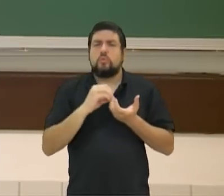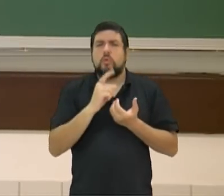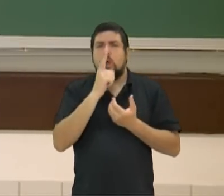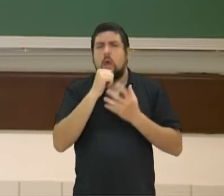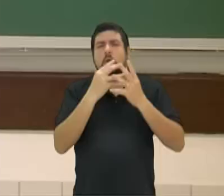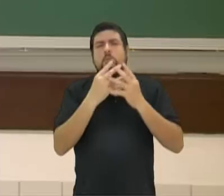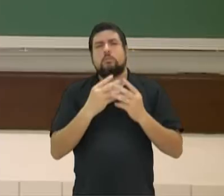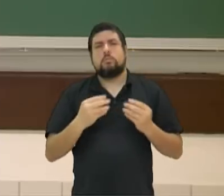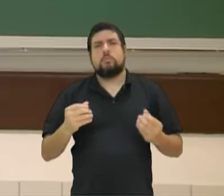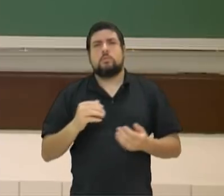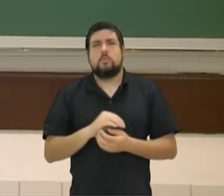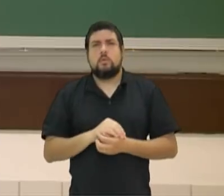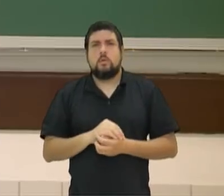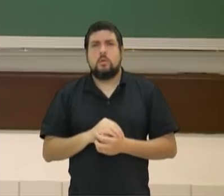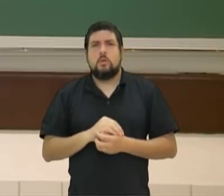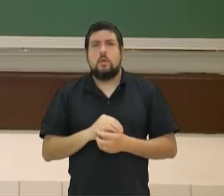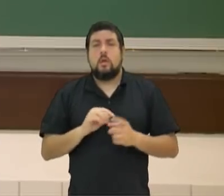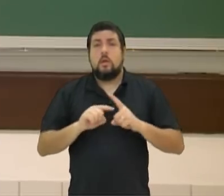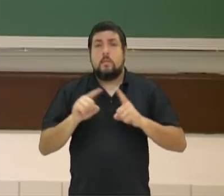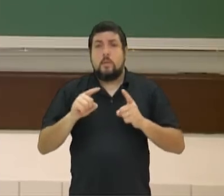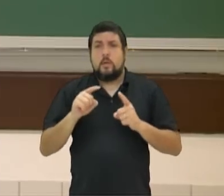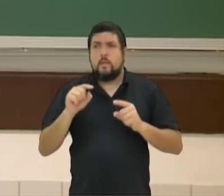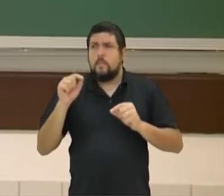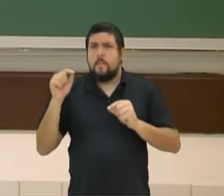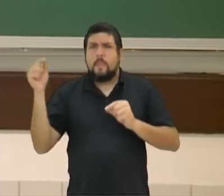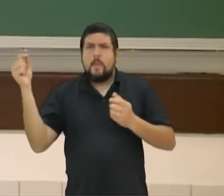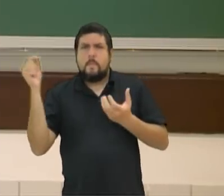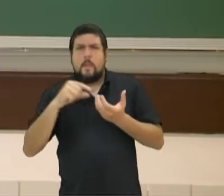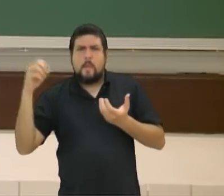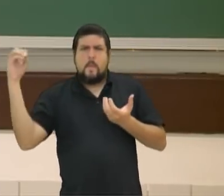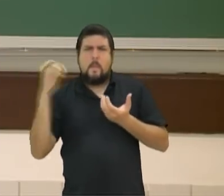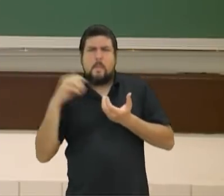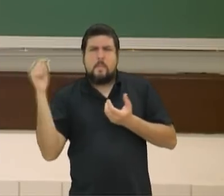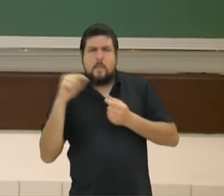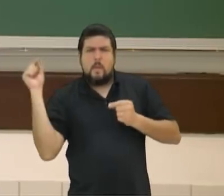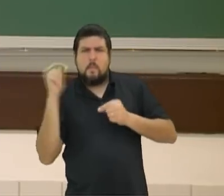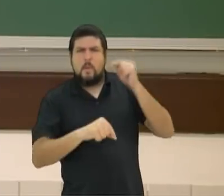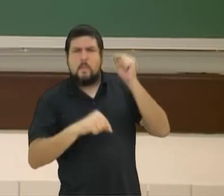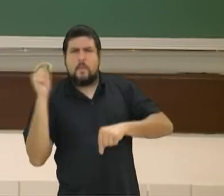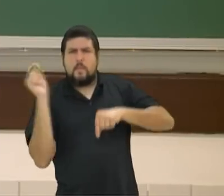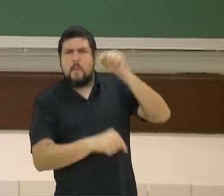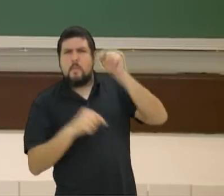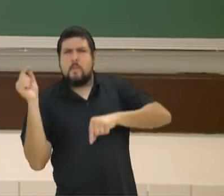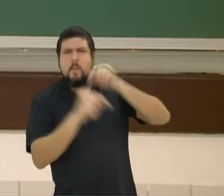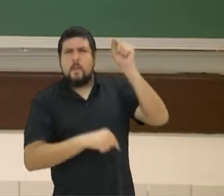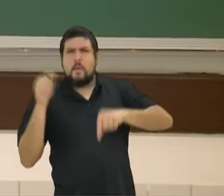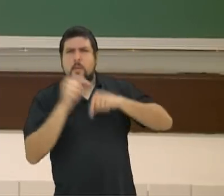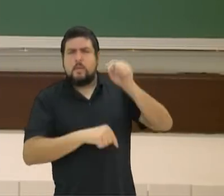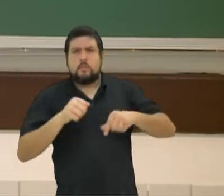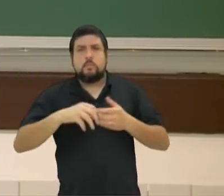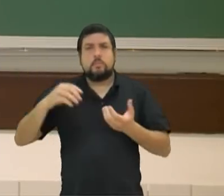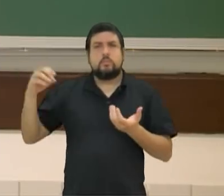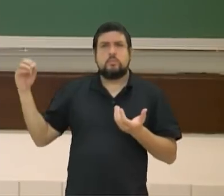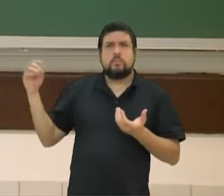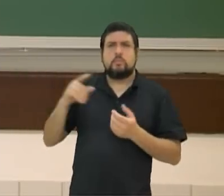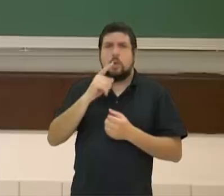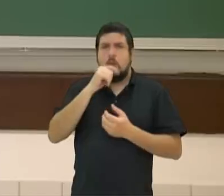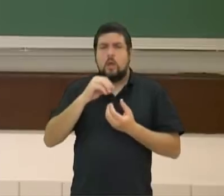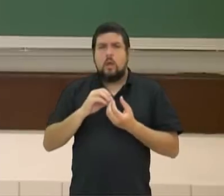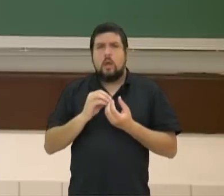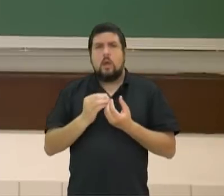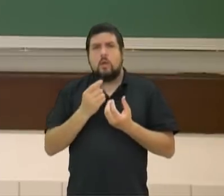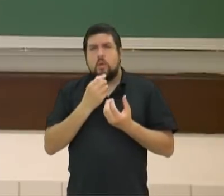sendo bombardeado, era muito asteroide trazendo cristais de gelo, com o passar do tempo, esse gelo foi